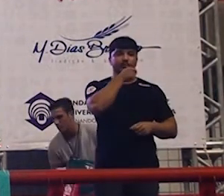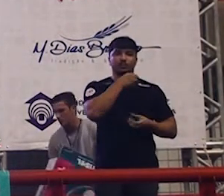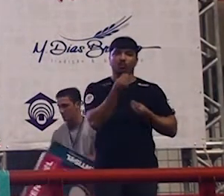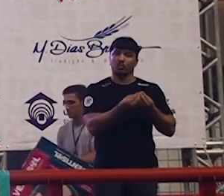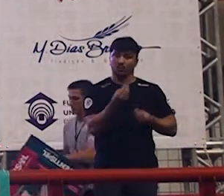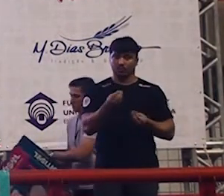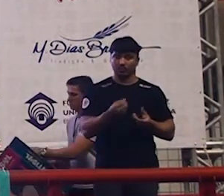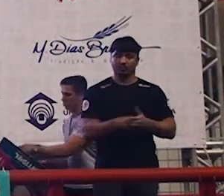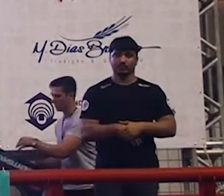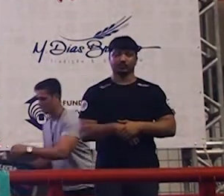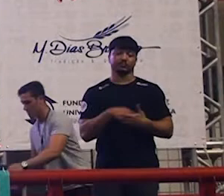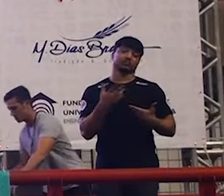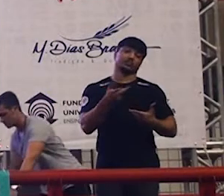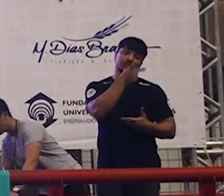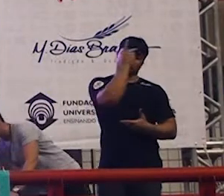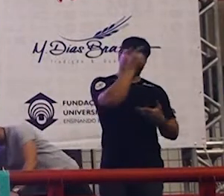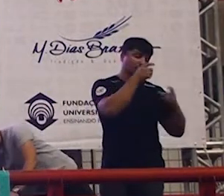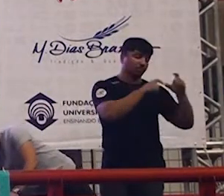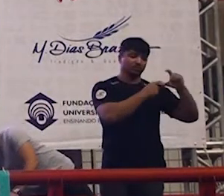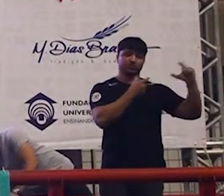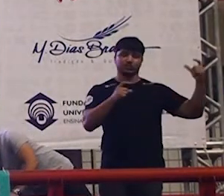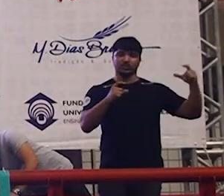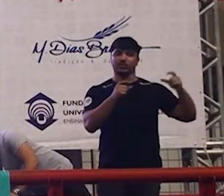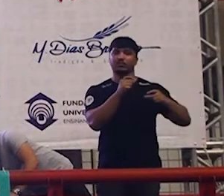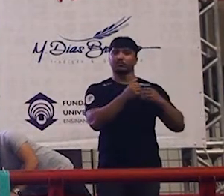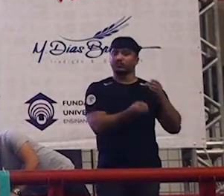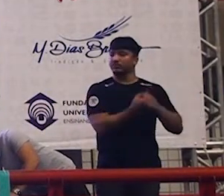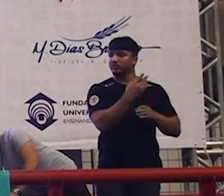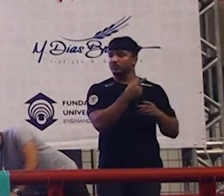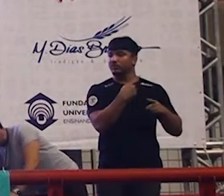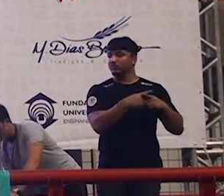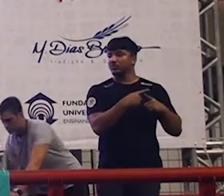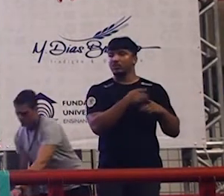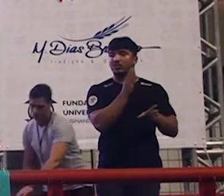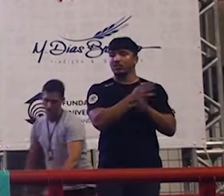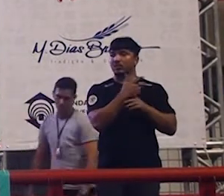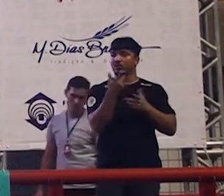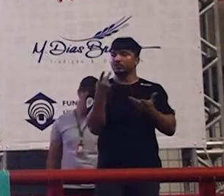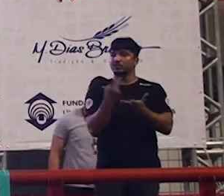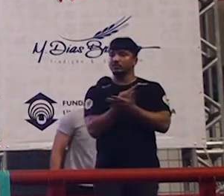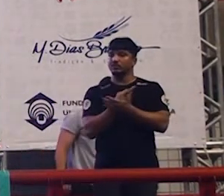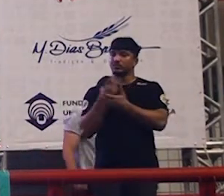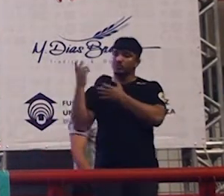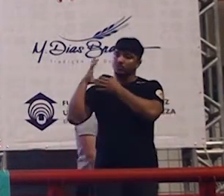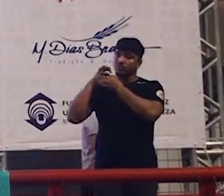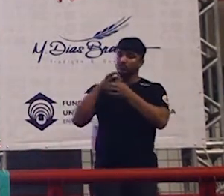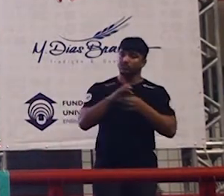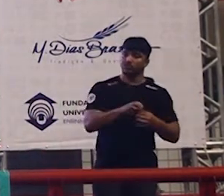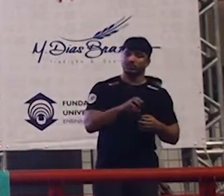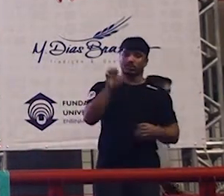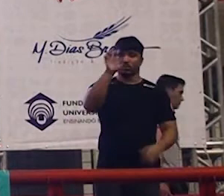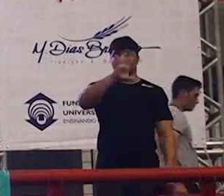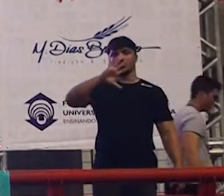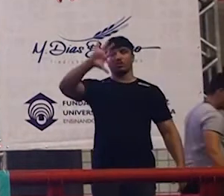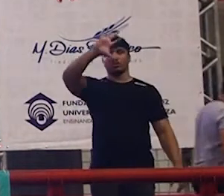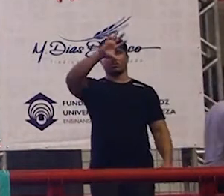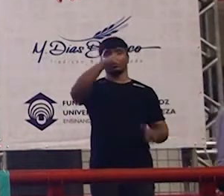Certamente o chargista fez isso aí num contexto de crise econômica na Europa.